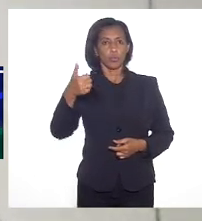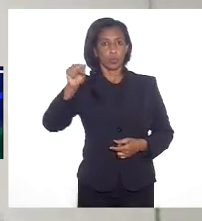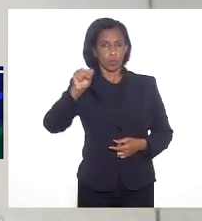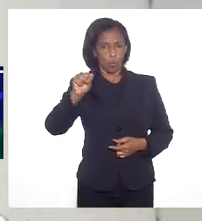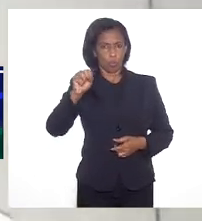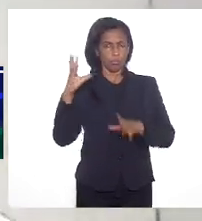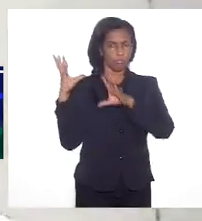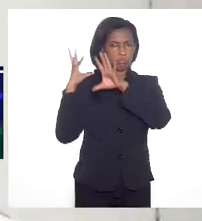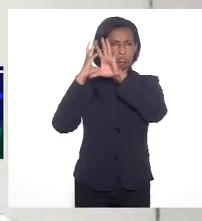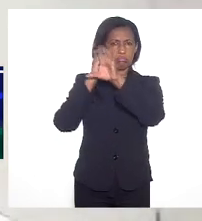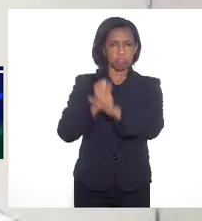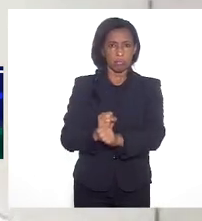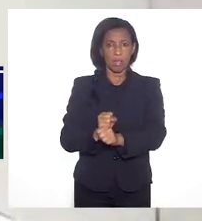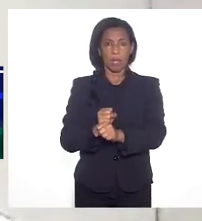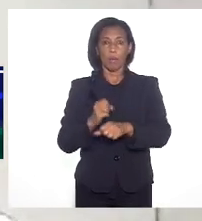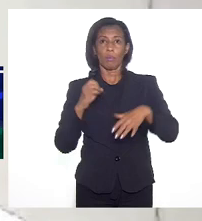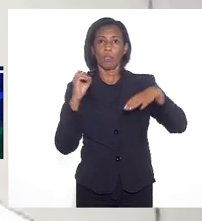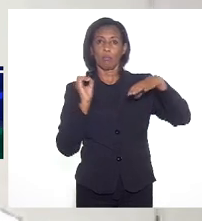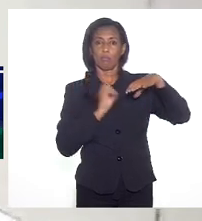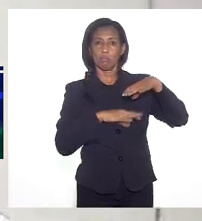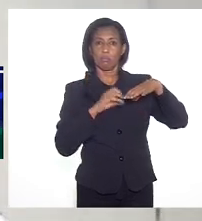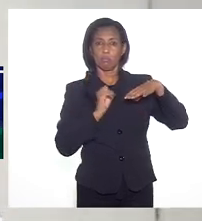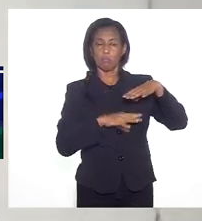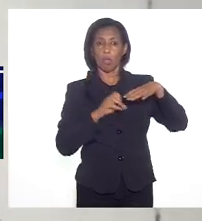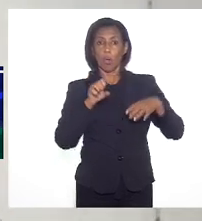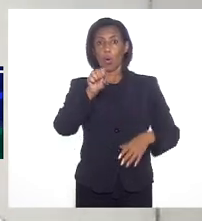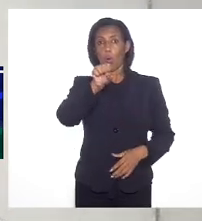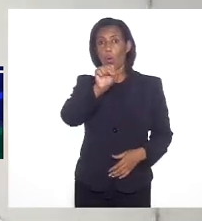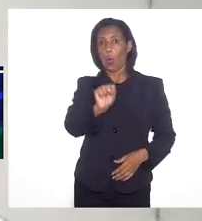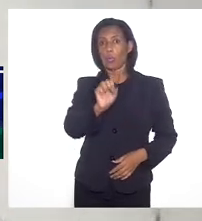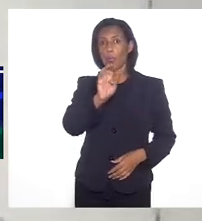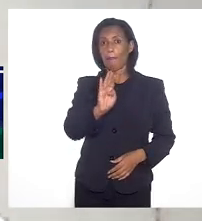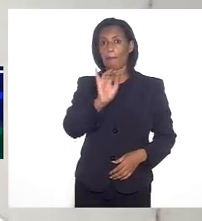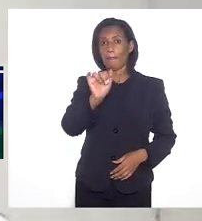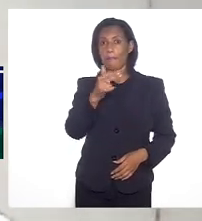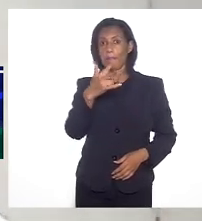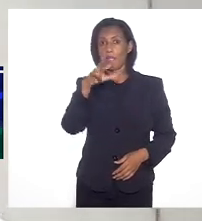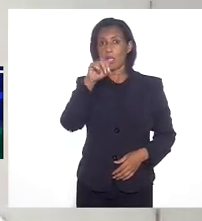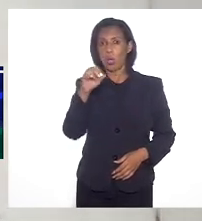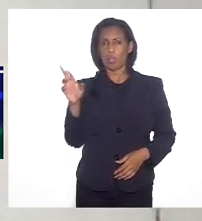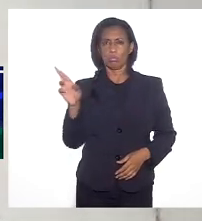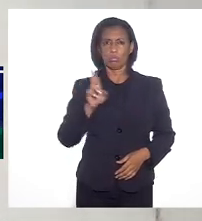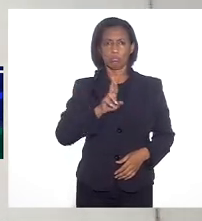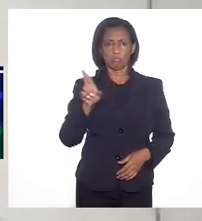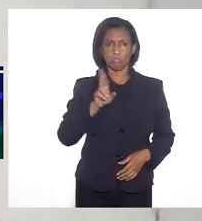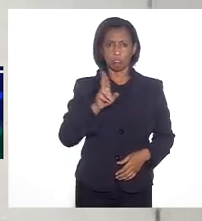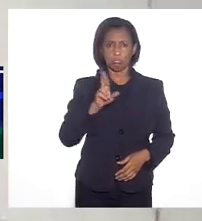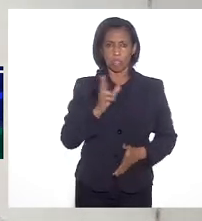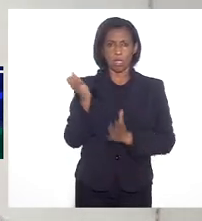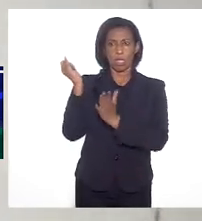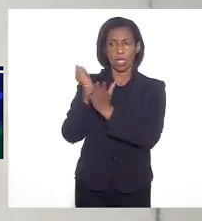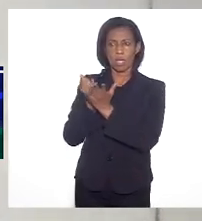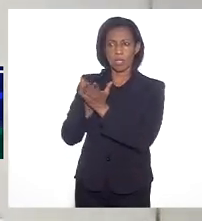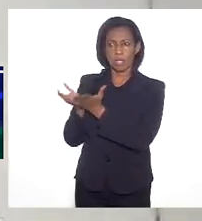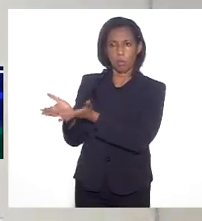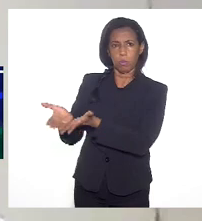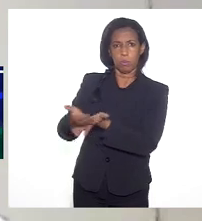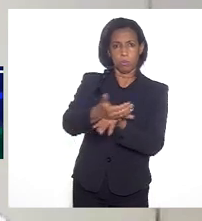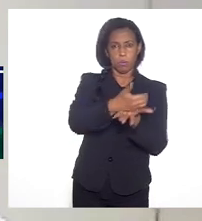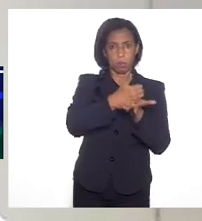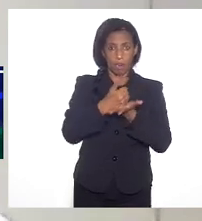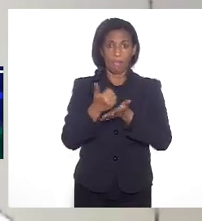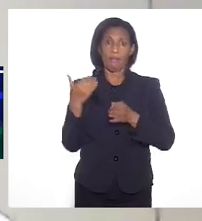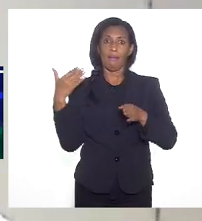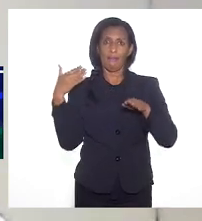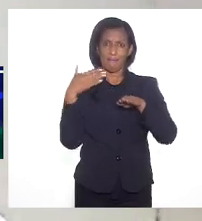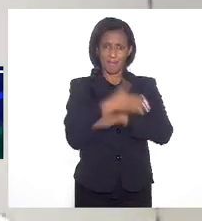colocaram no cofre dos rios de Previdência cerca de 8 bilhões de reais foram 10 bilhões de antecipação de receitas mas efetivamente entraram